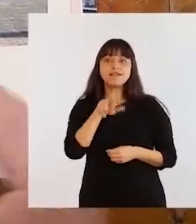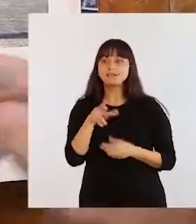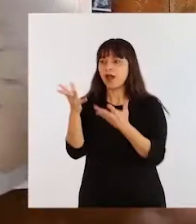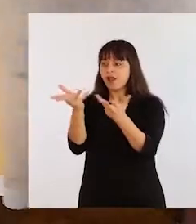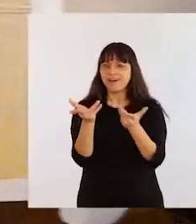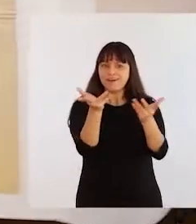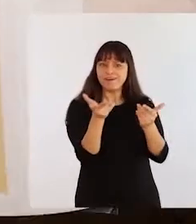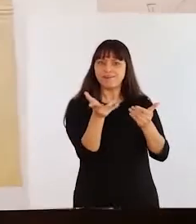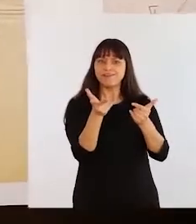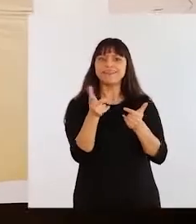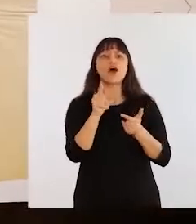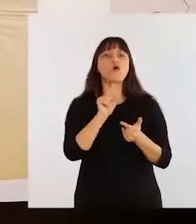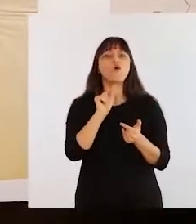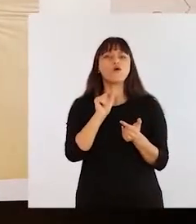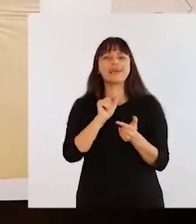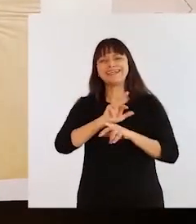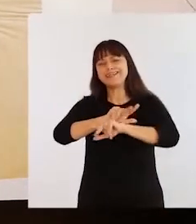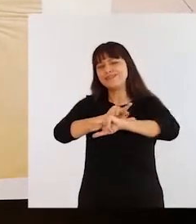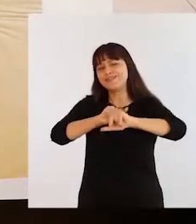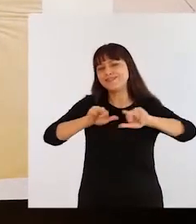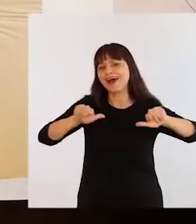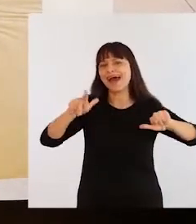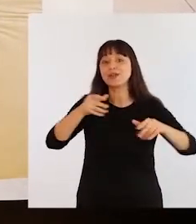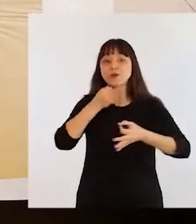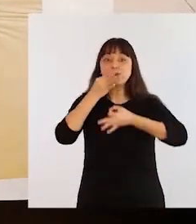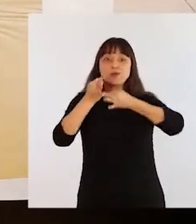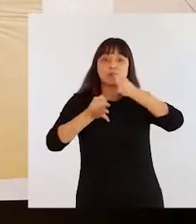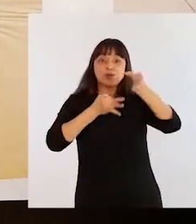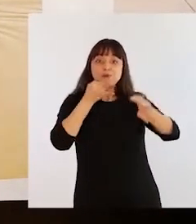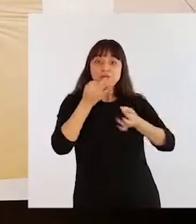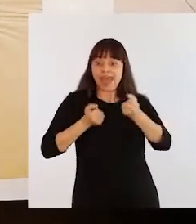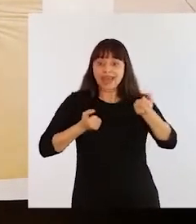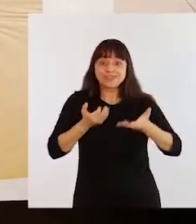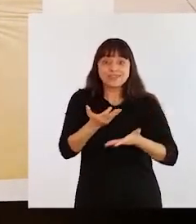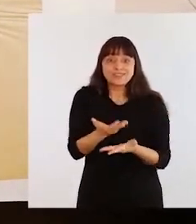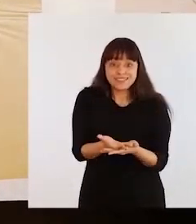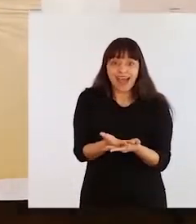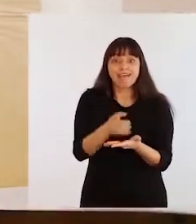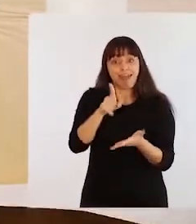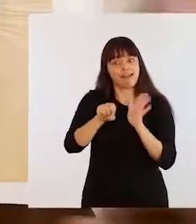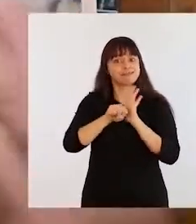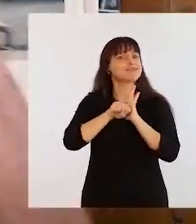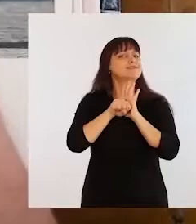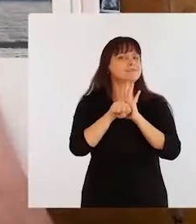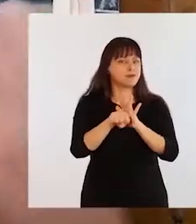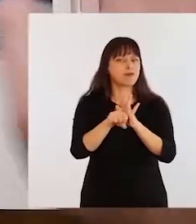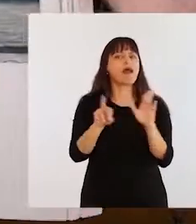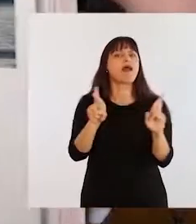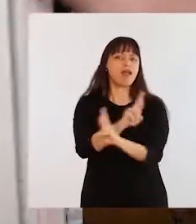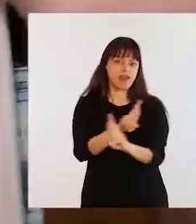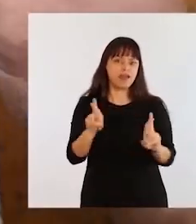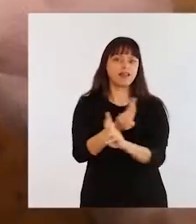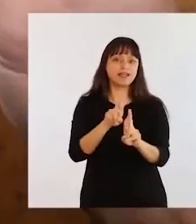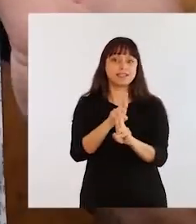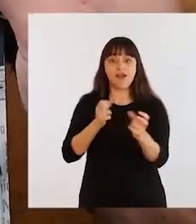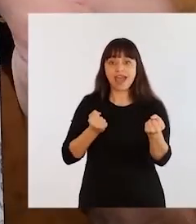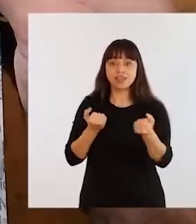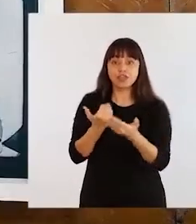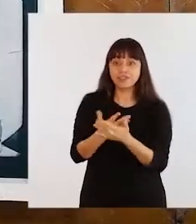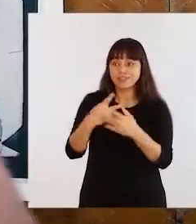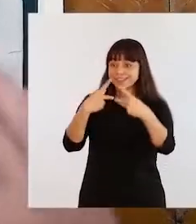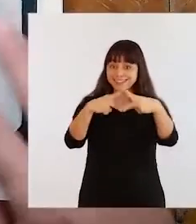unidas aqui pela potência simbólica e relacional exercida pelos enunciados, e formam um conjunto de ensaios não sobre, mas